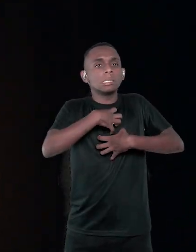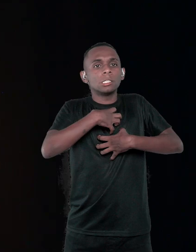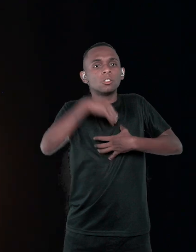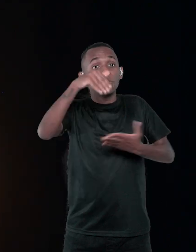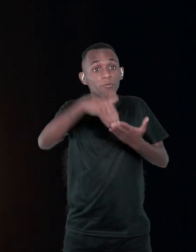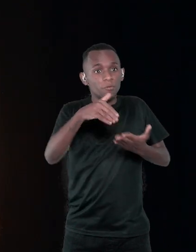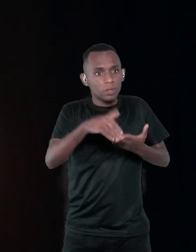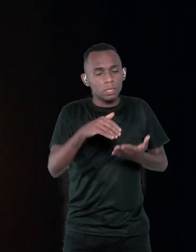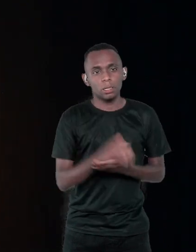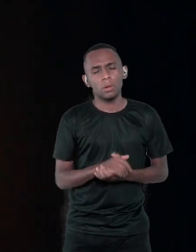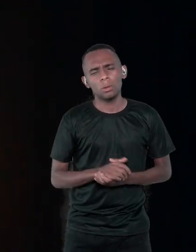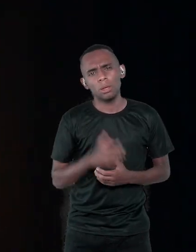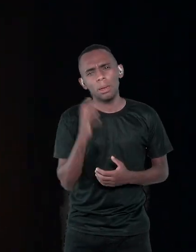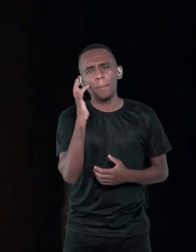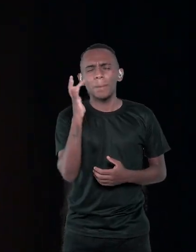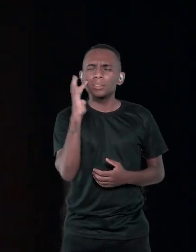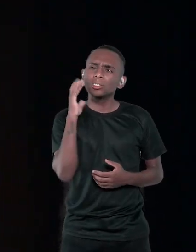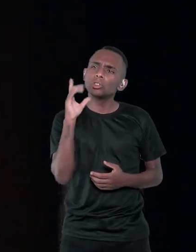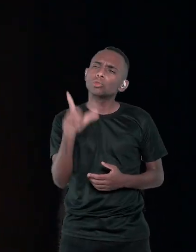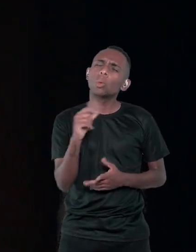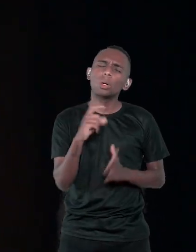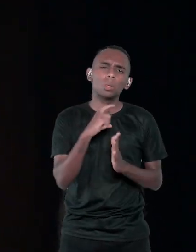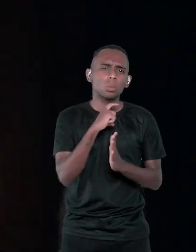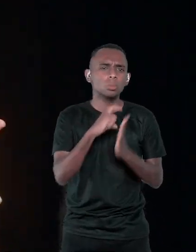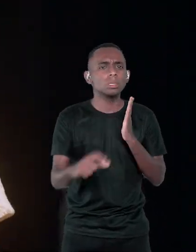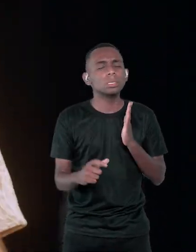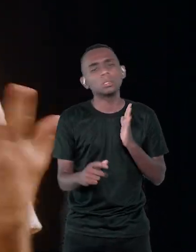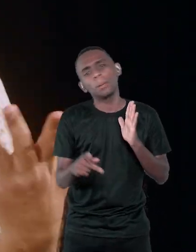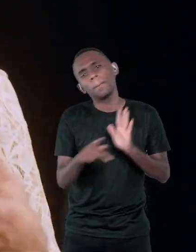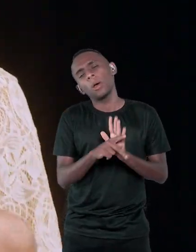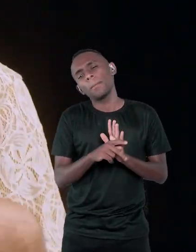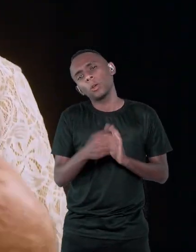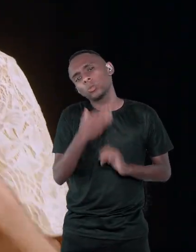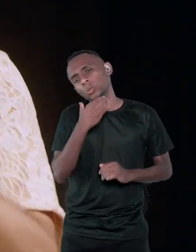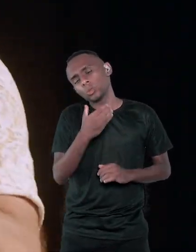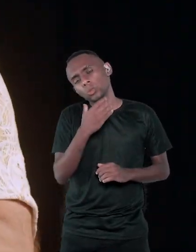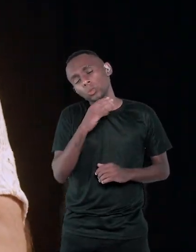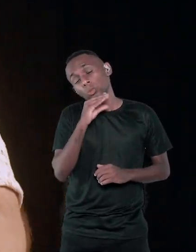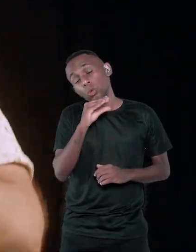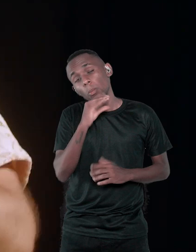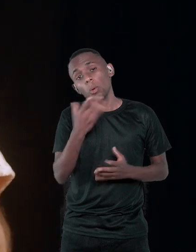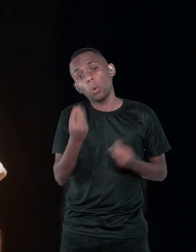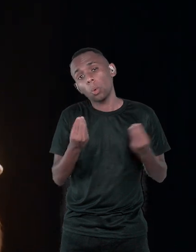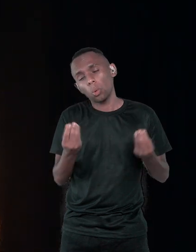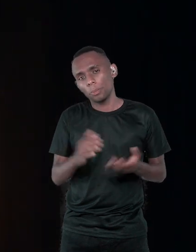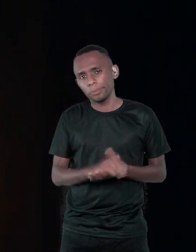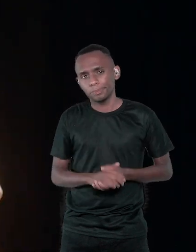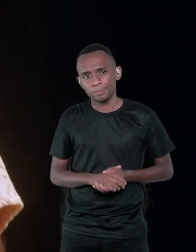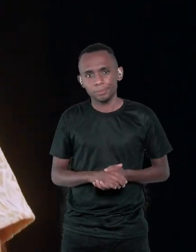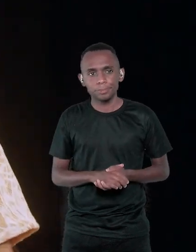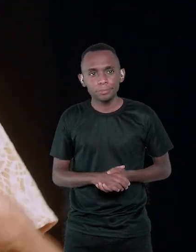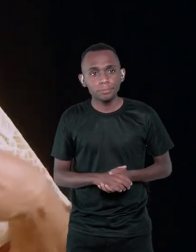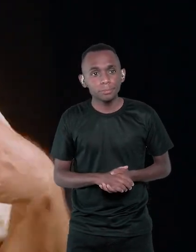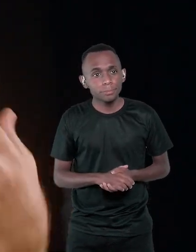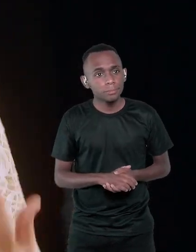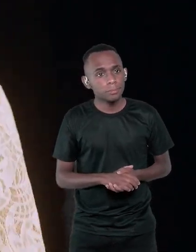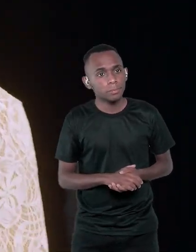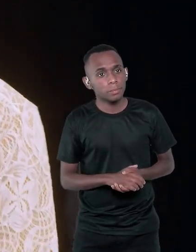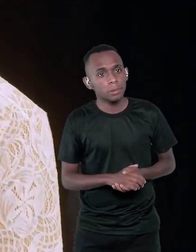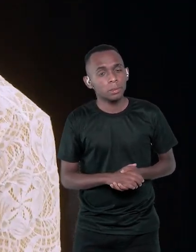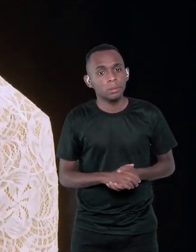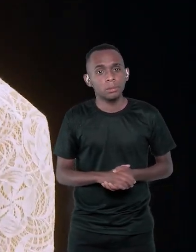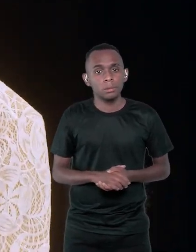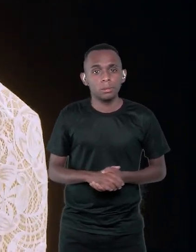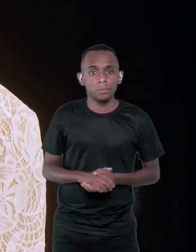separei aqui. Imagina eu ter que escolher um trecho só do Drummond para encerrar minha coisa aqui. Mas tem um aqui lindíssimo, que eu quero ler depois, mas tem que